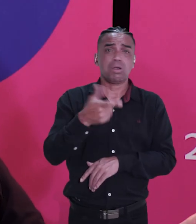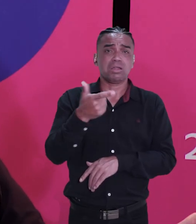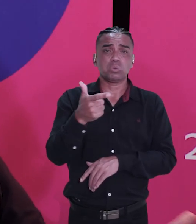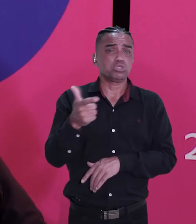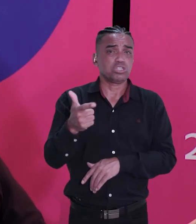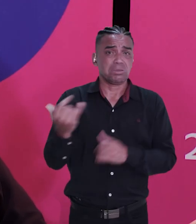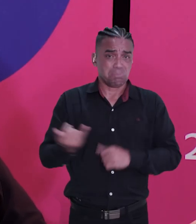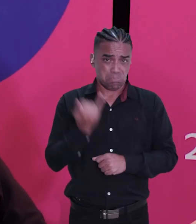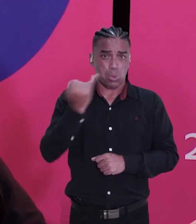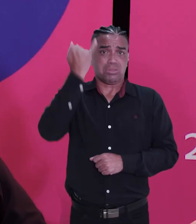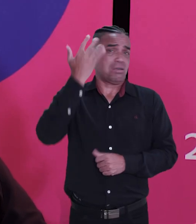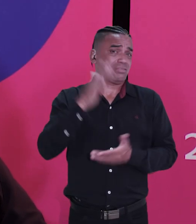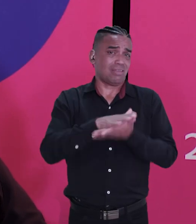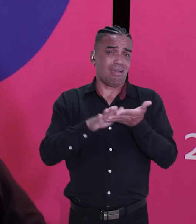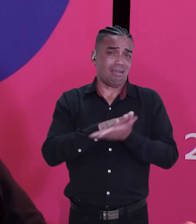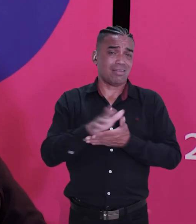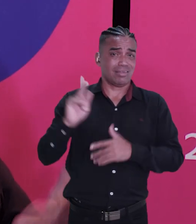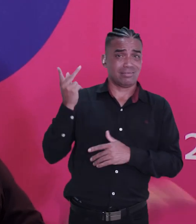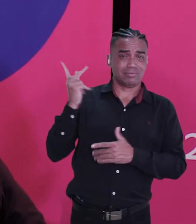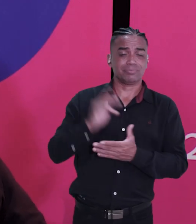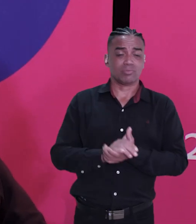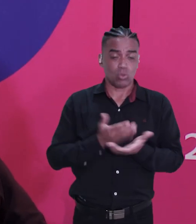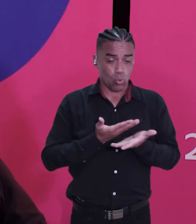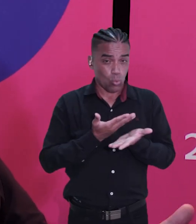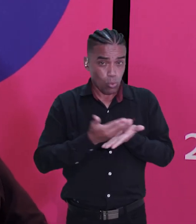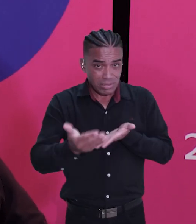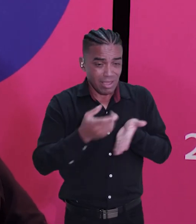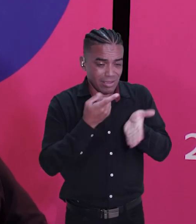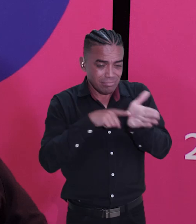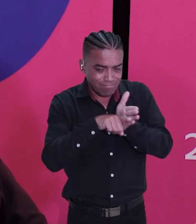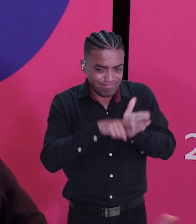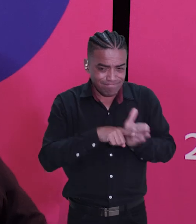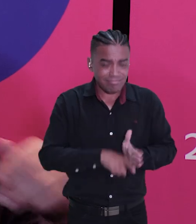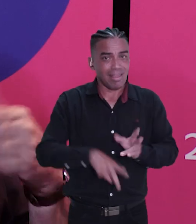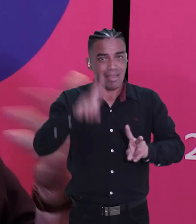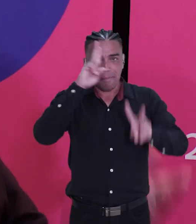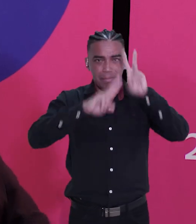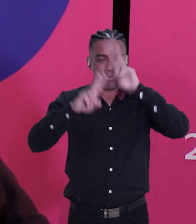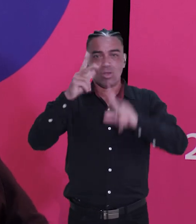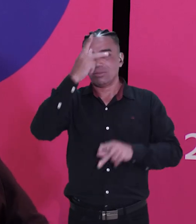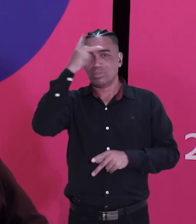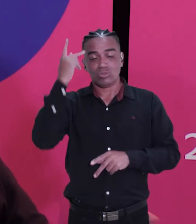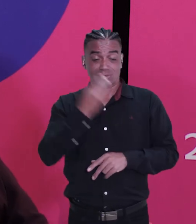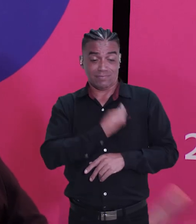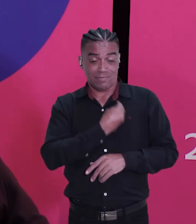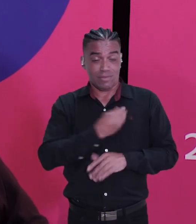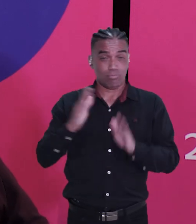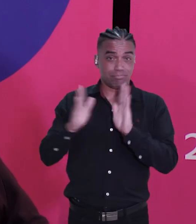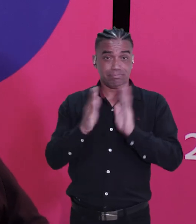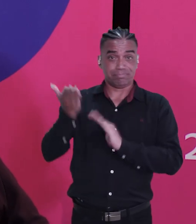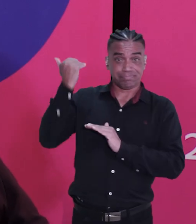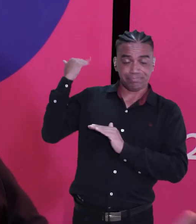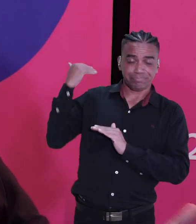tivesse tendo alguma importância grande. E aí eu comecei a estudar o assunto, né, lendo memórias de pessoas que viveram